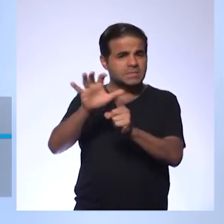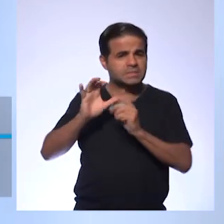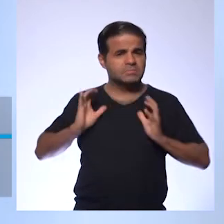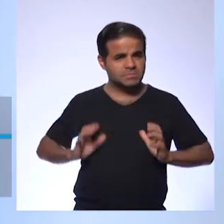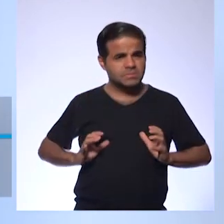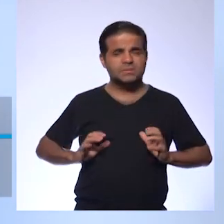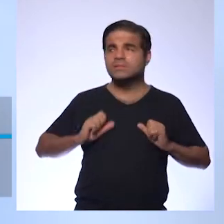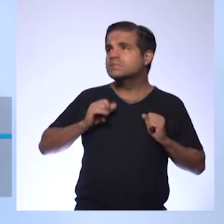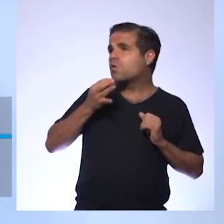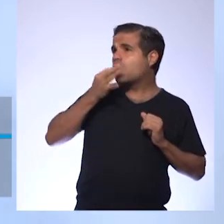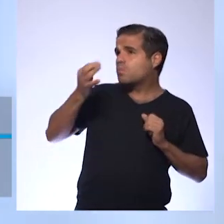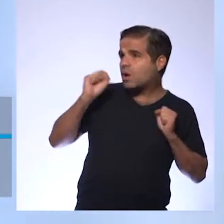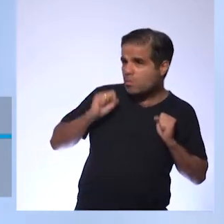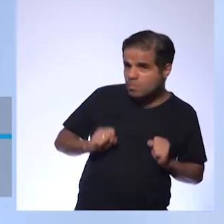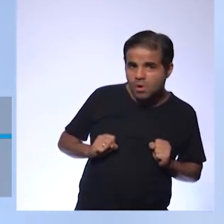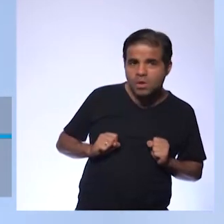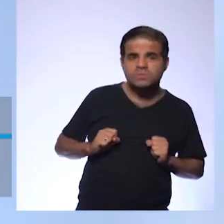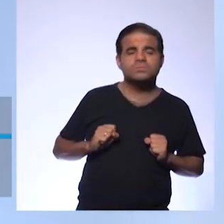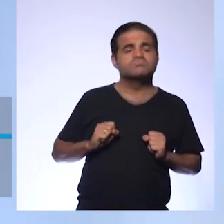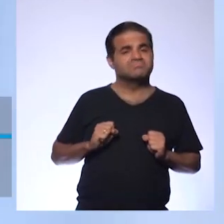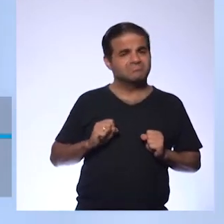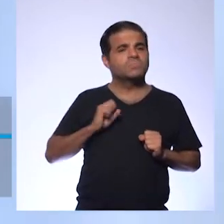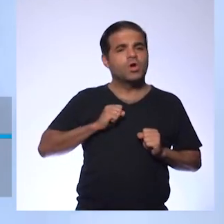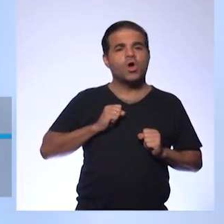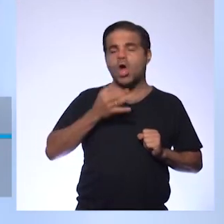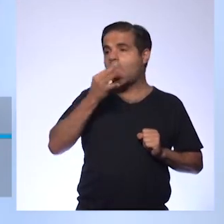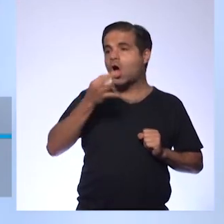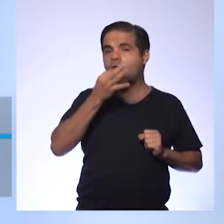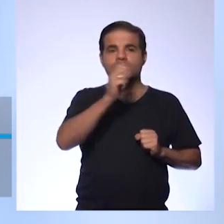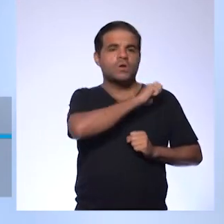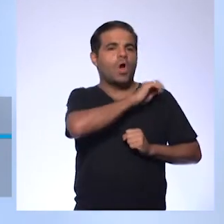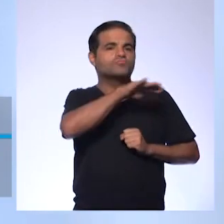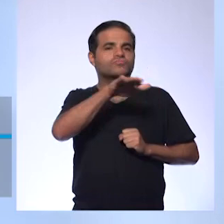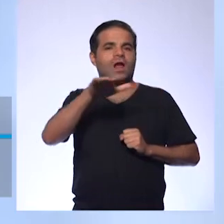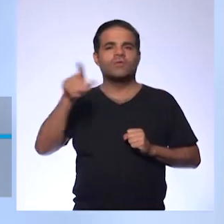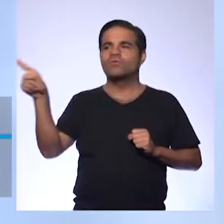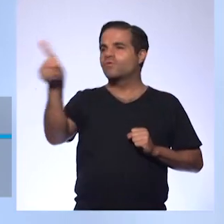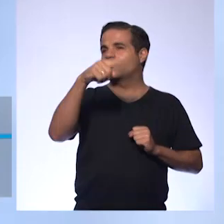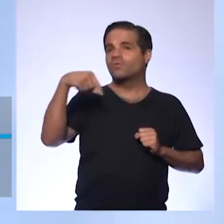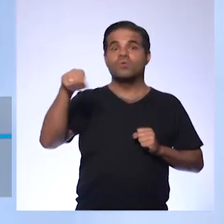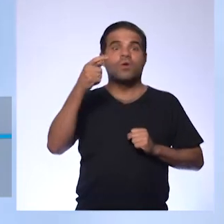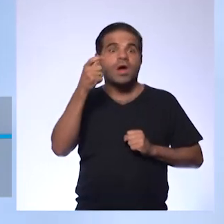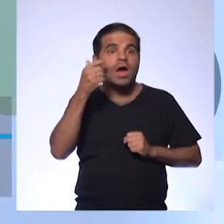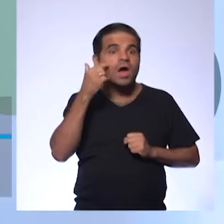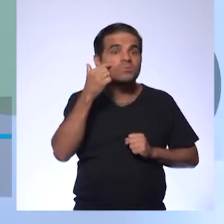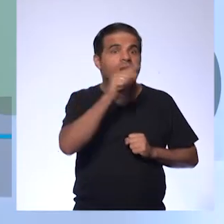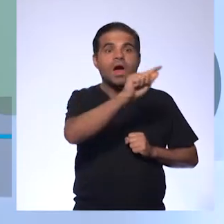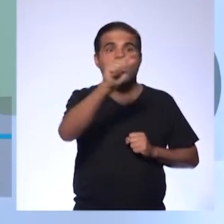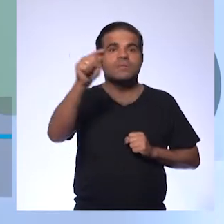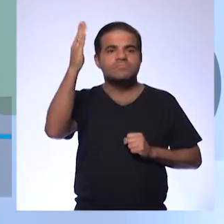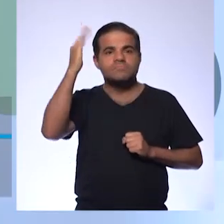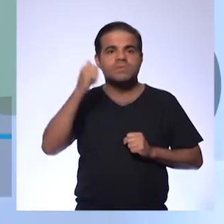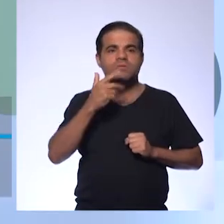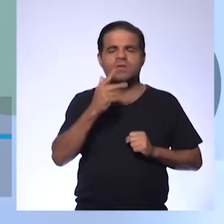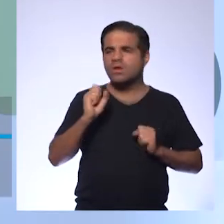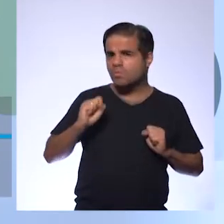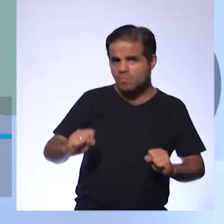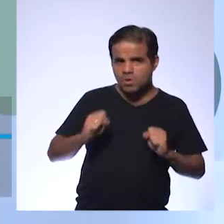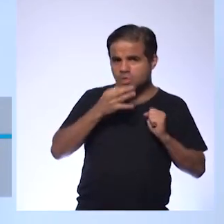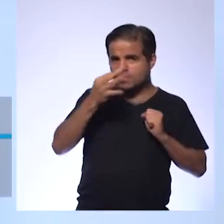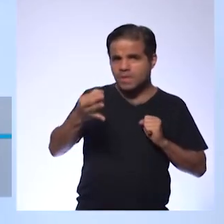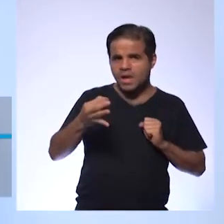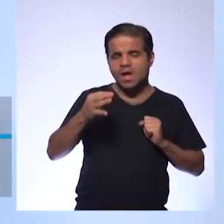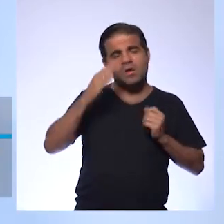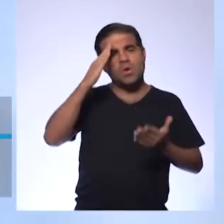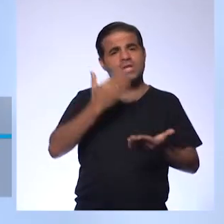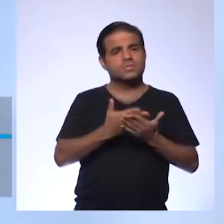opinar, eu Lógico acredito, que pode. se eu posso opinar, eu gosto da opinião dos alunos, eu acho mais barato isso, eu ouvi o que Aí eles eles têm estão a falar. falando aqui já, Se eu estão dando posso opinião. opinar, eu Ah, acredito